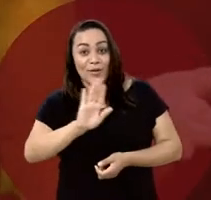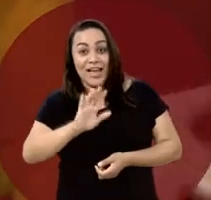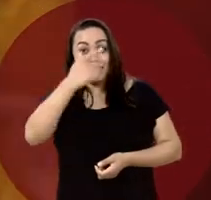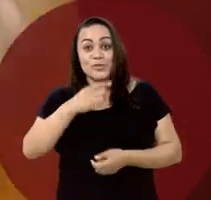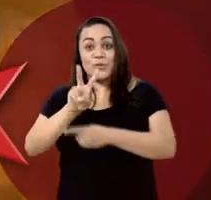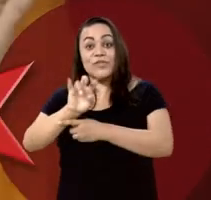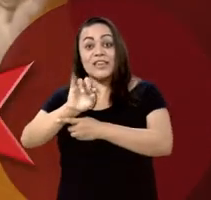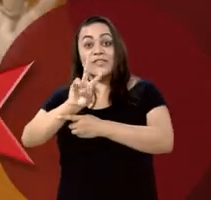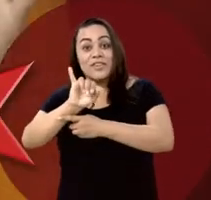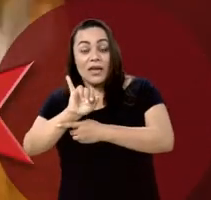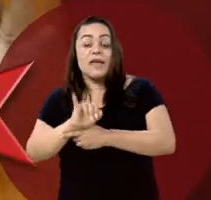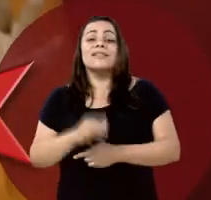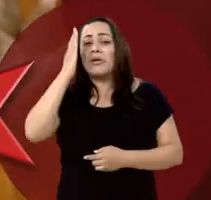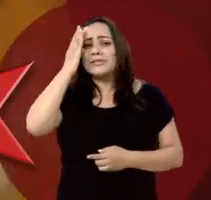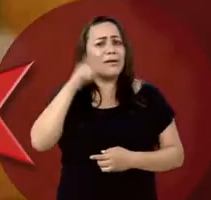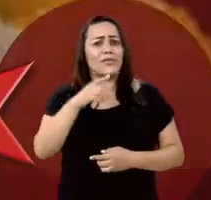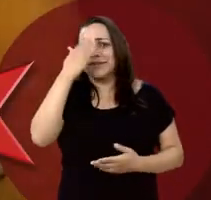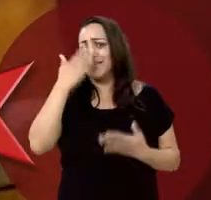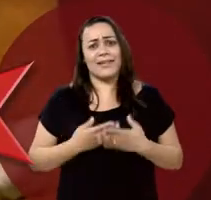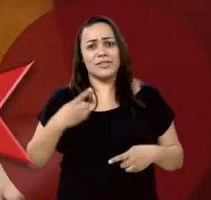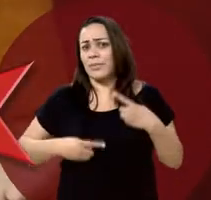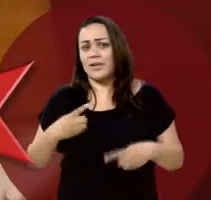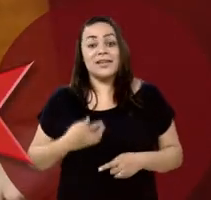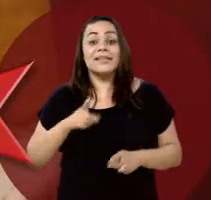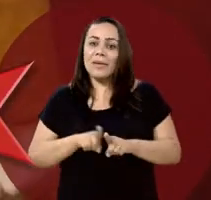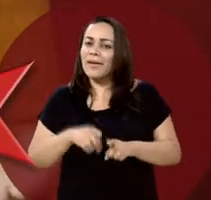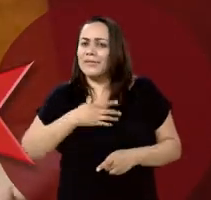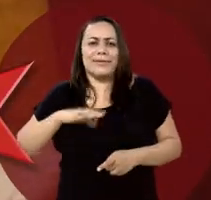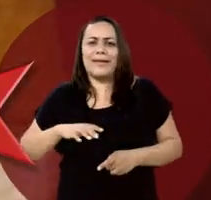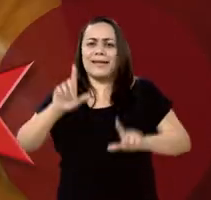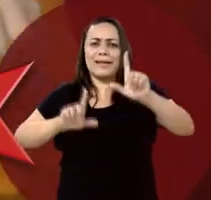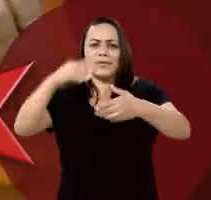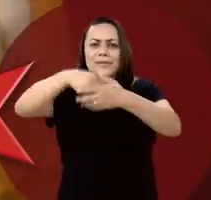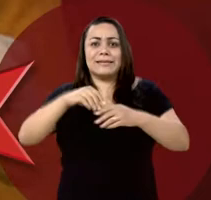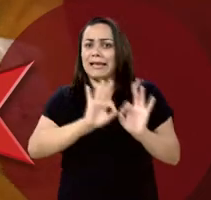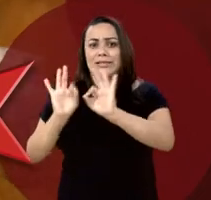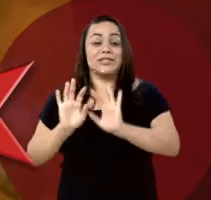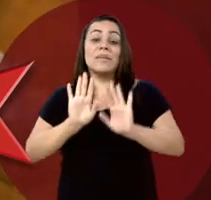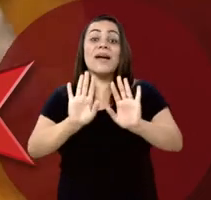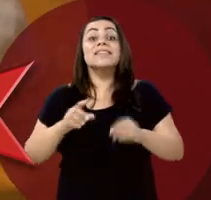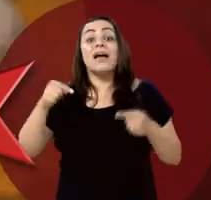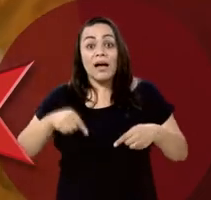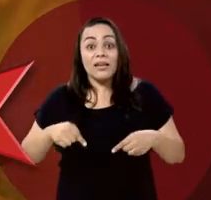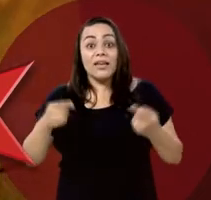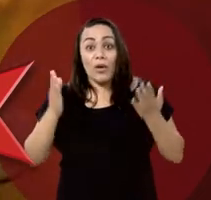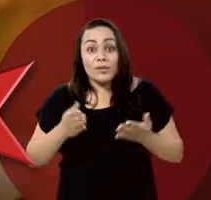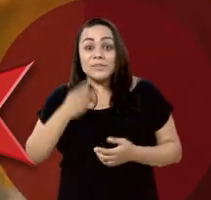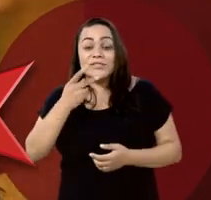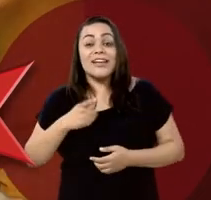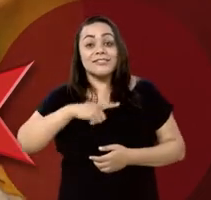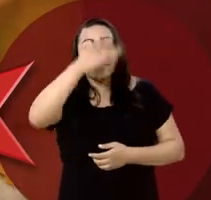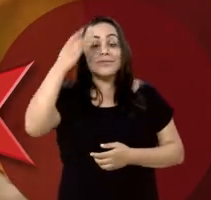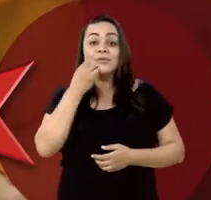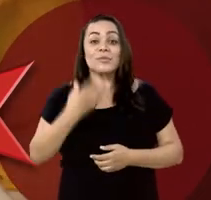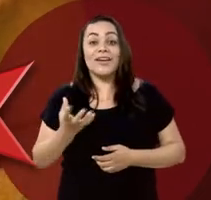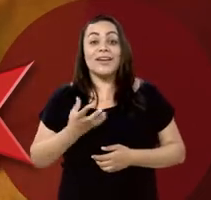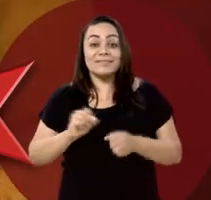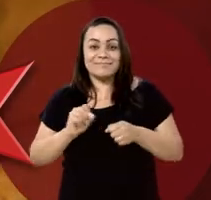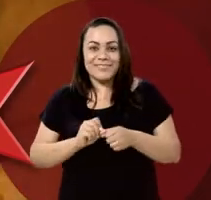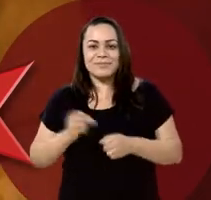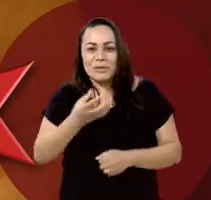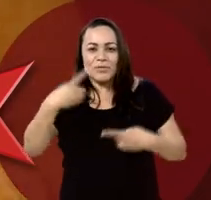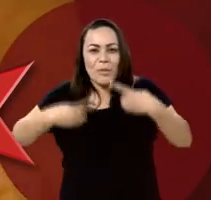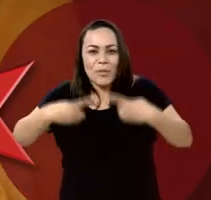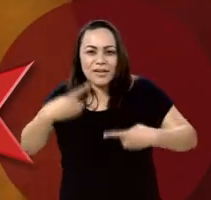Olá, eu sou Vivi Reis, eu sei que você tá descrente da política e nem queria estar assistindo esse horário eleitoral. Mas eu tô aqui para te dizer que ainda tem idealistas, tem gente boa querendo